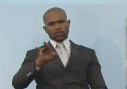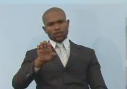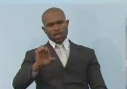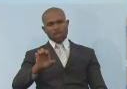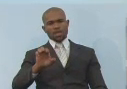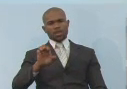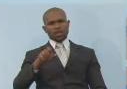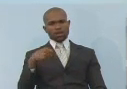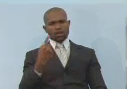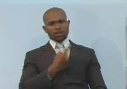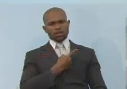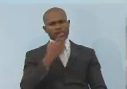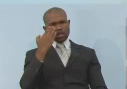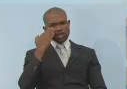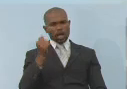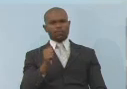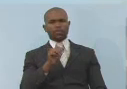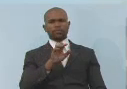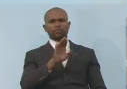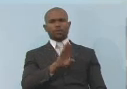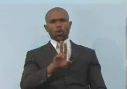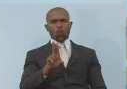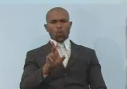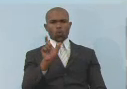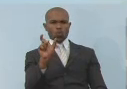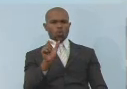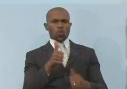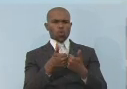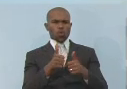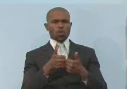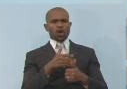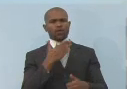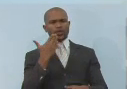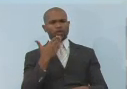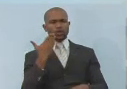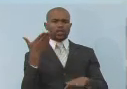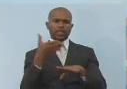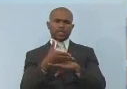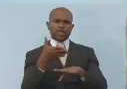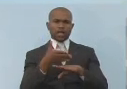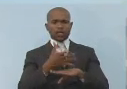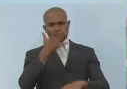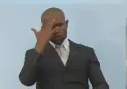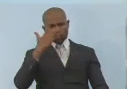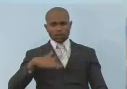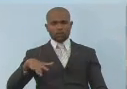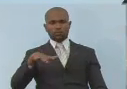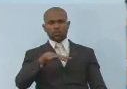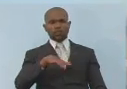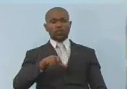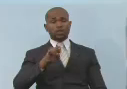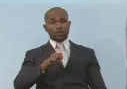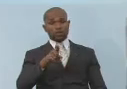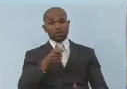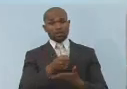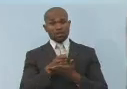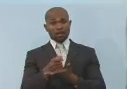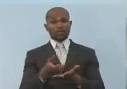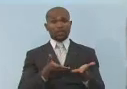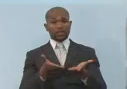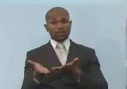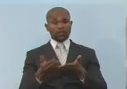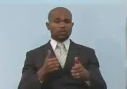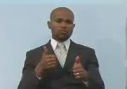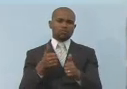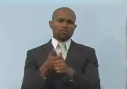gente sabe que com o bilhete único facilitou bastante o acesso dos munícipes, né? Mas se você leva o serviço para mais perto,